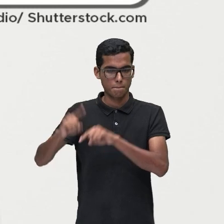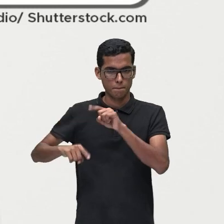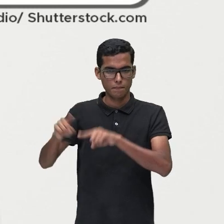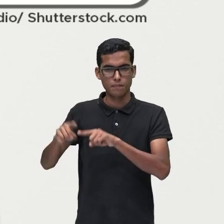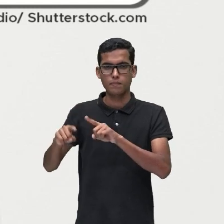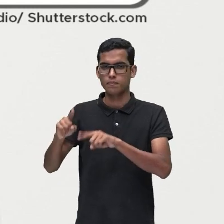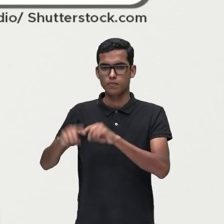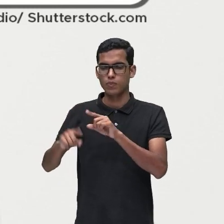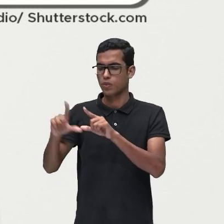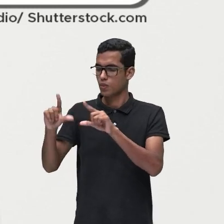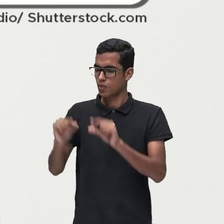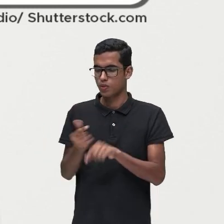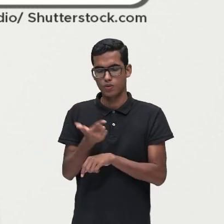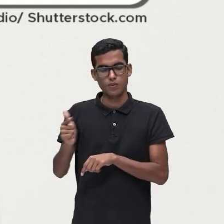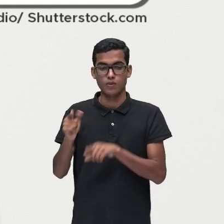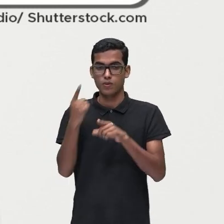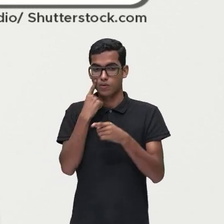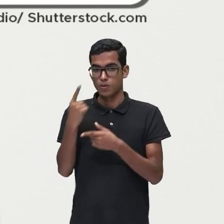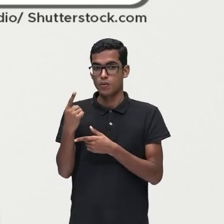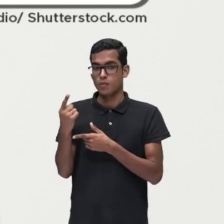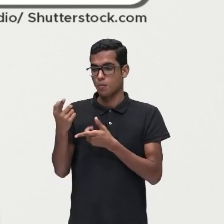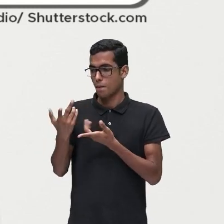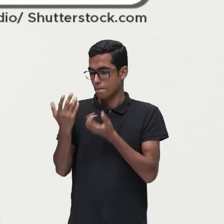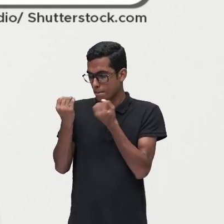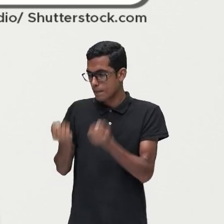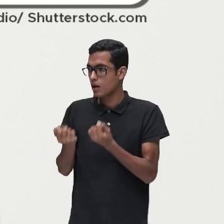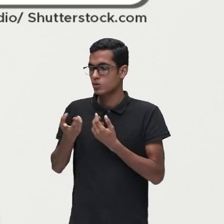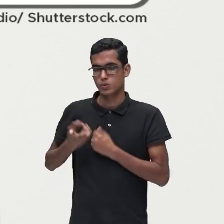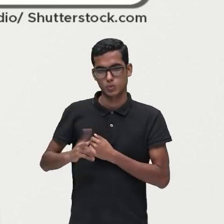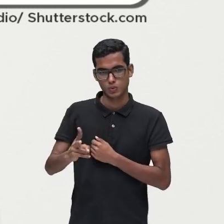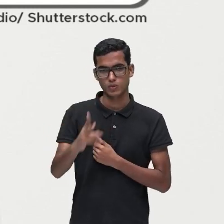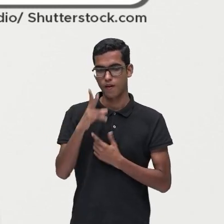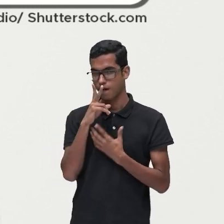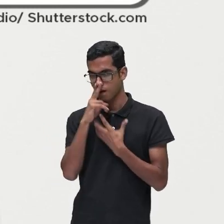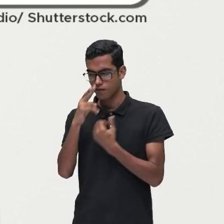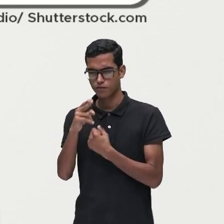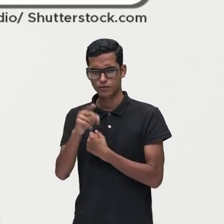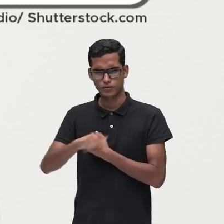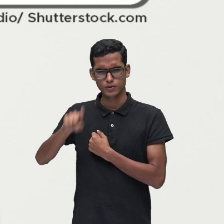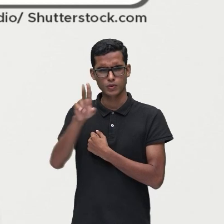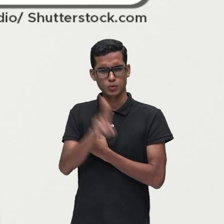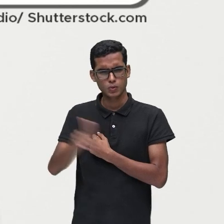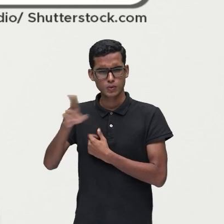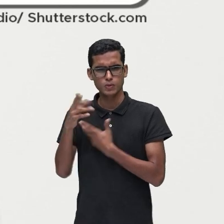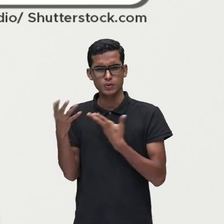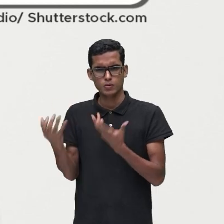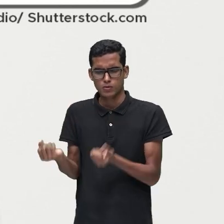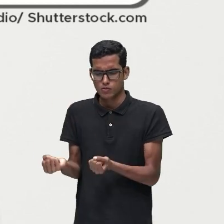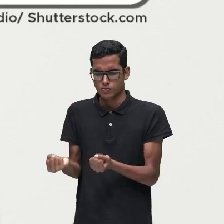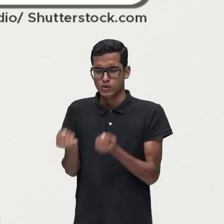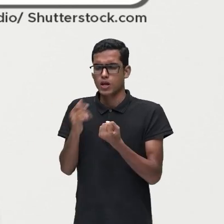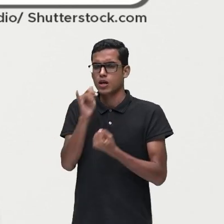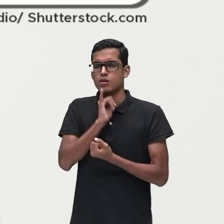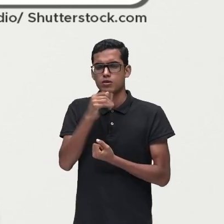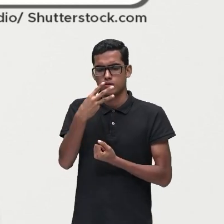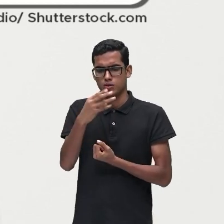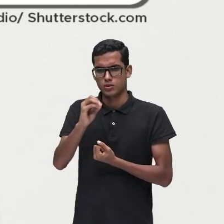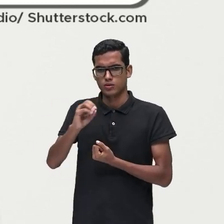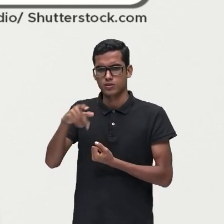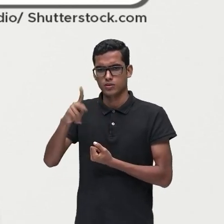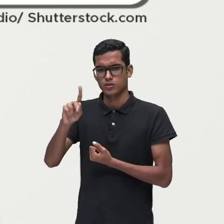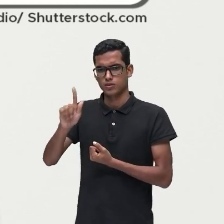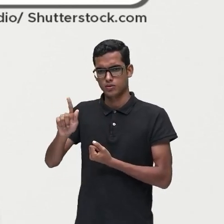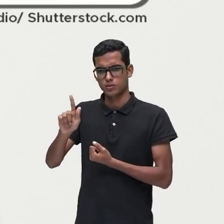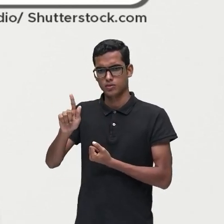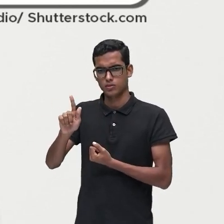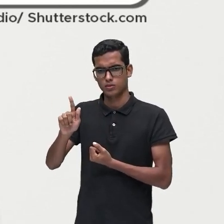está levantando. Então, a mesma força que você ia utilizar para levantar, por exemplo, 30 quilos, vai